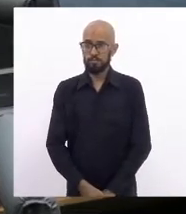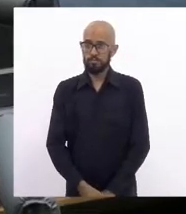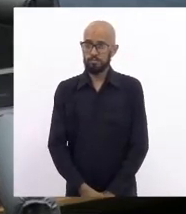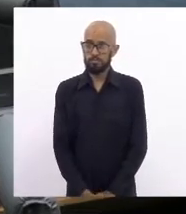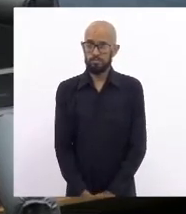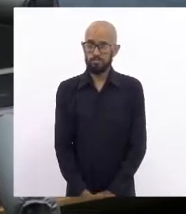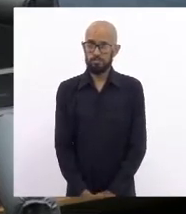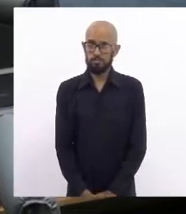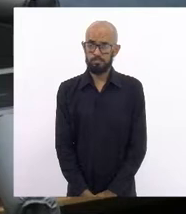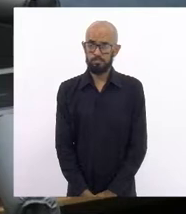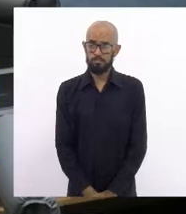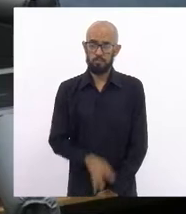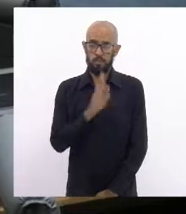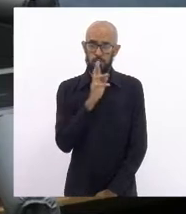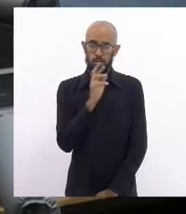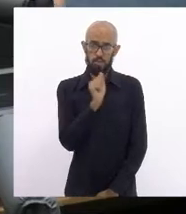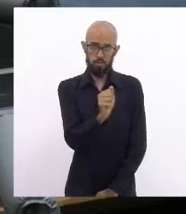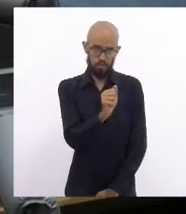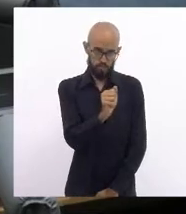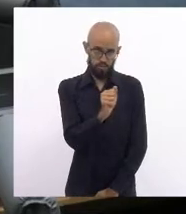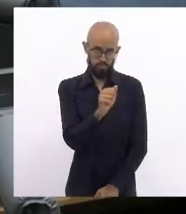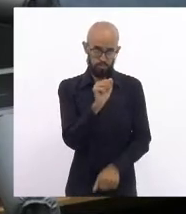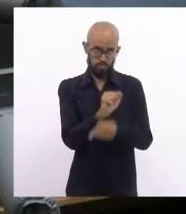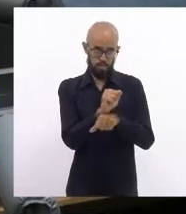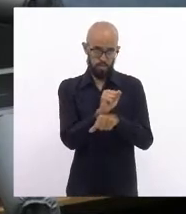Travou. Deputado Rodrigo Amorim, travou